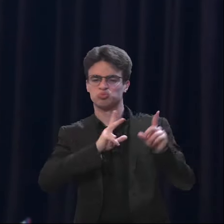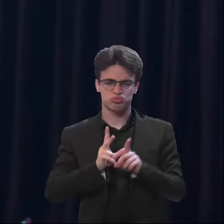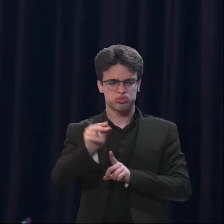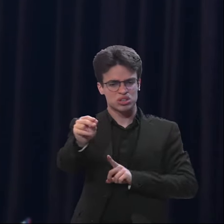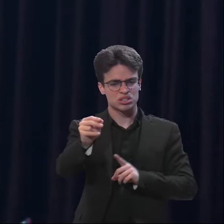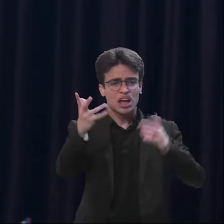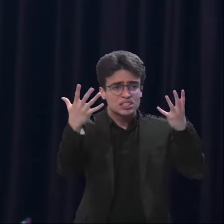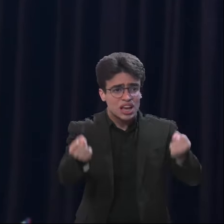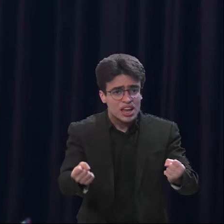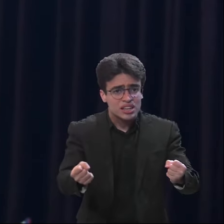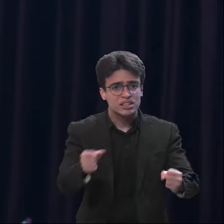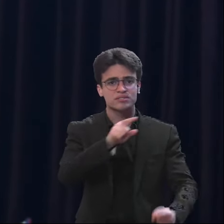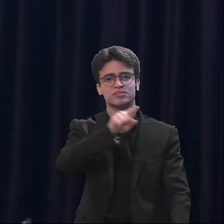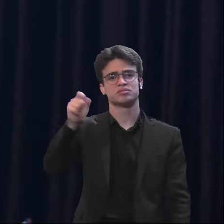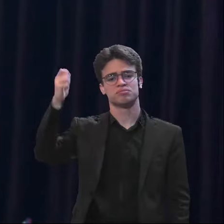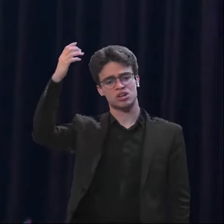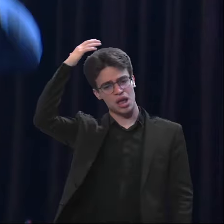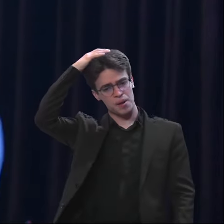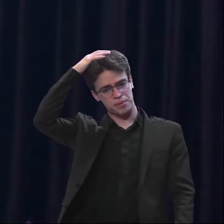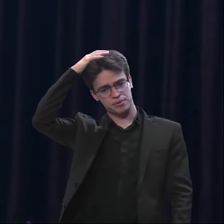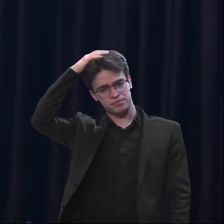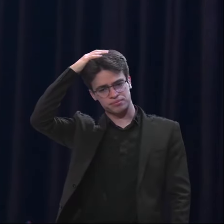Põe a mão na sua cabeça assim.